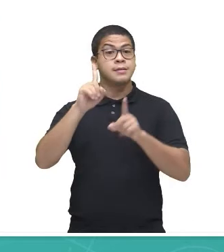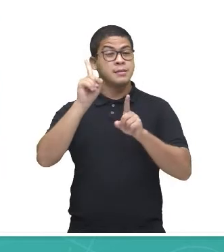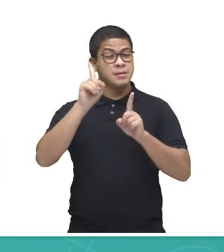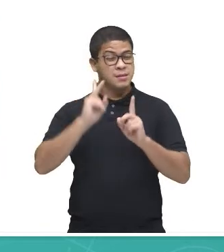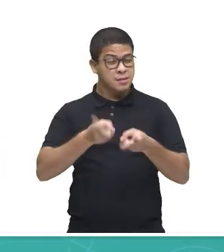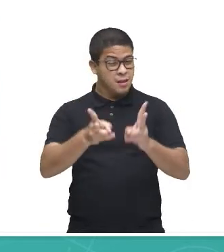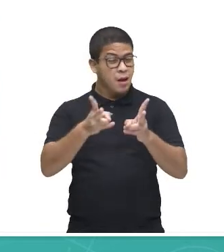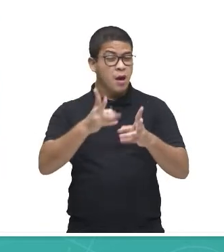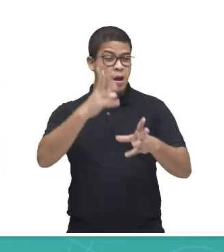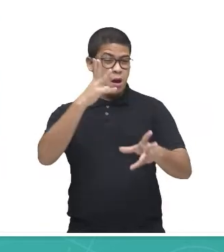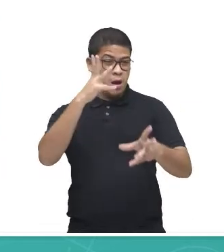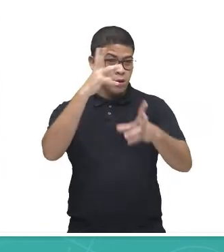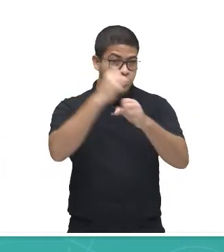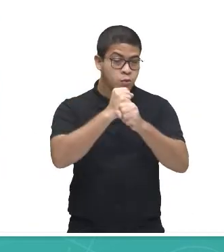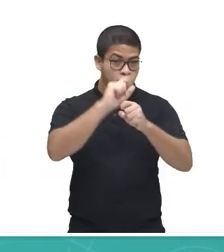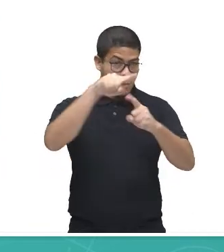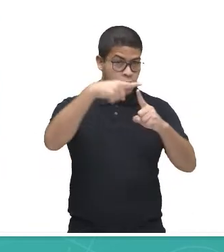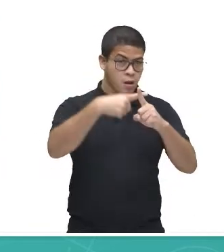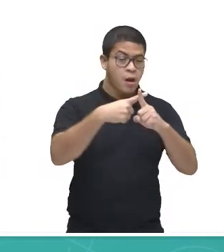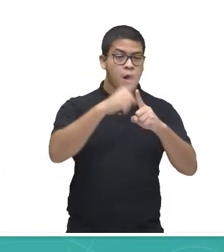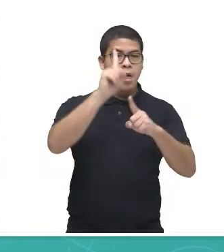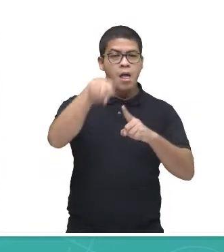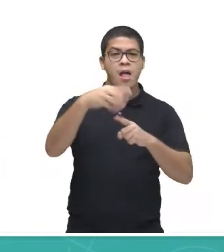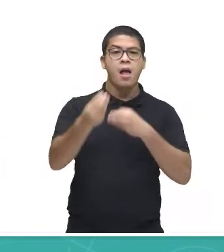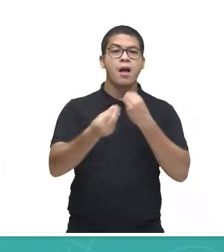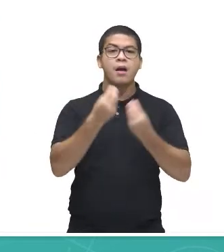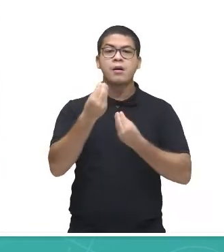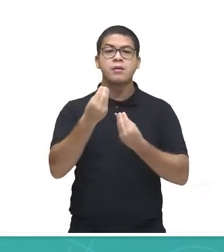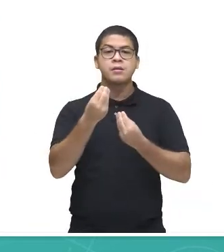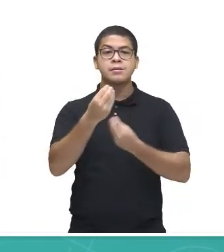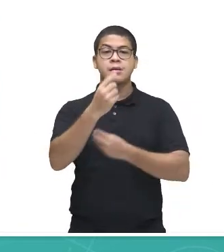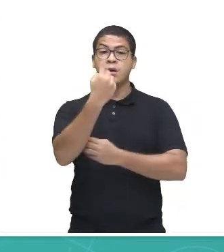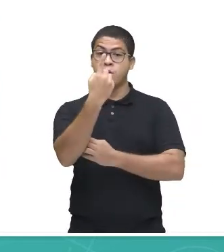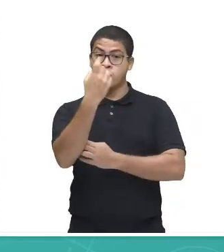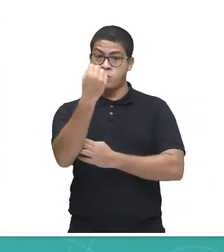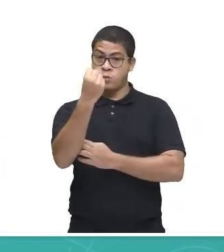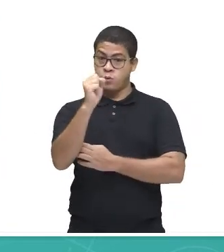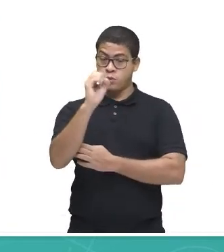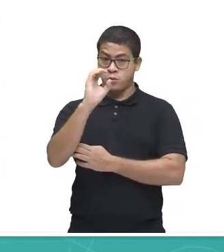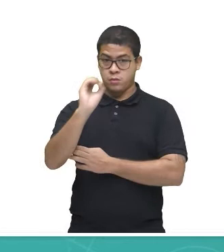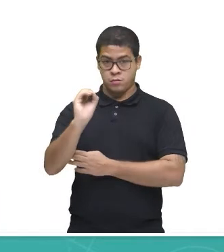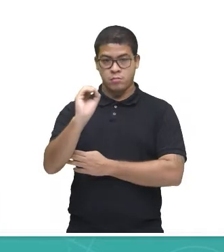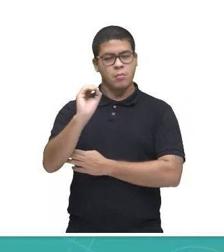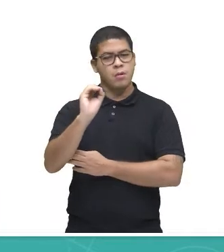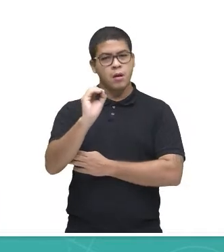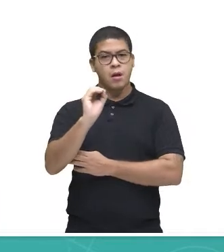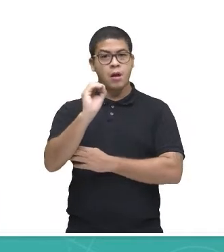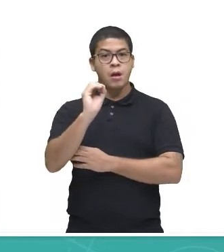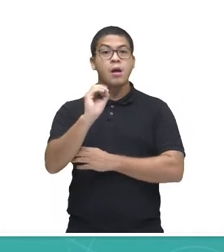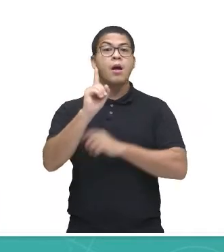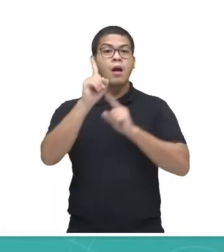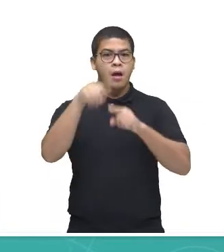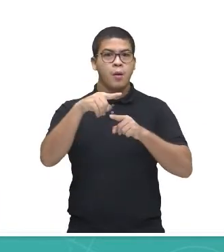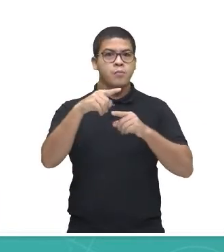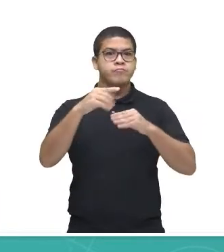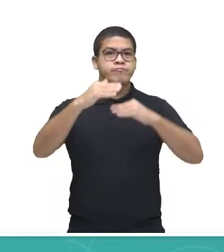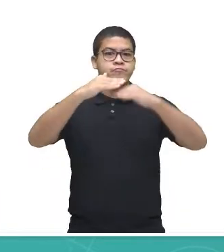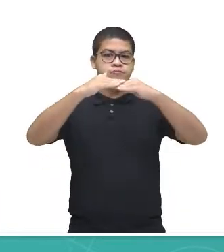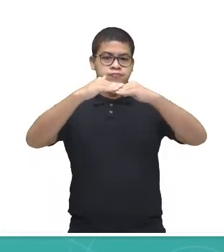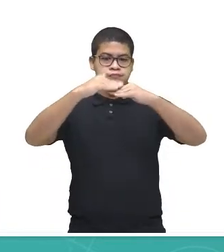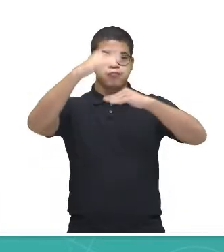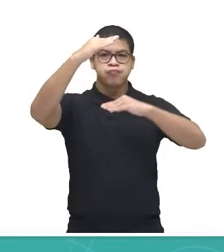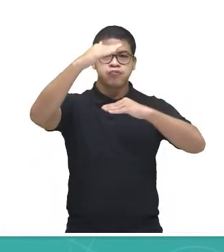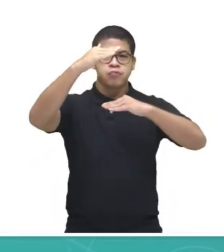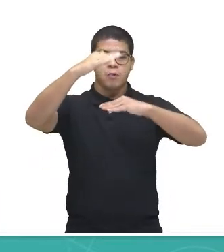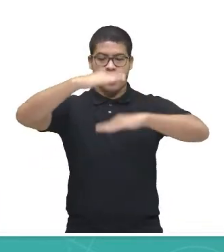180 graus. E, por se tratar de externo, eles se localizam acima e